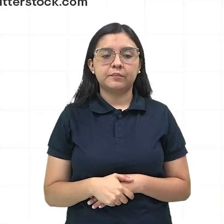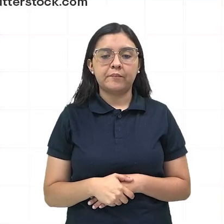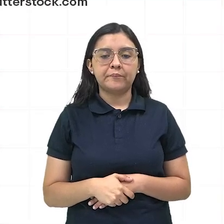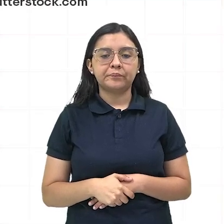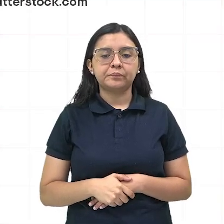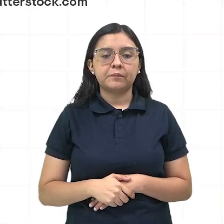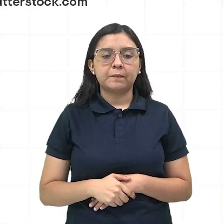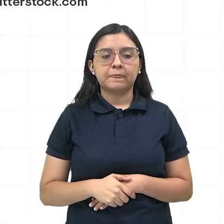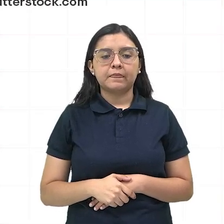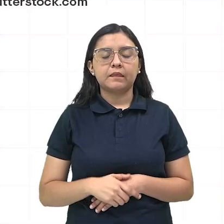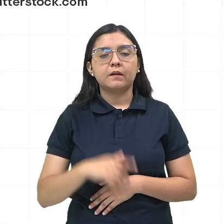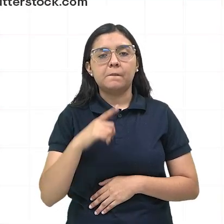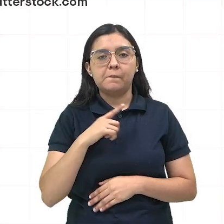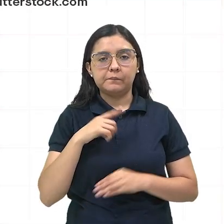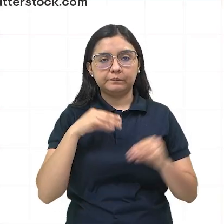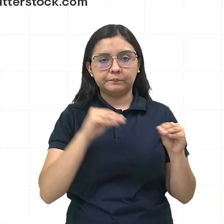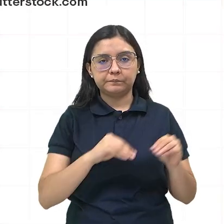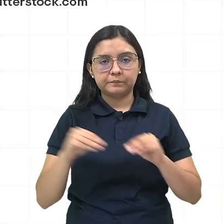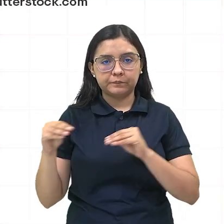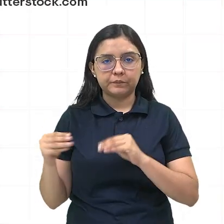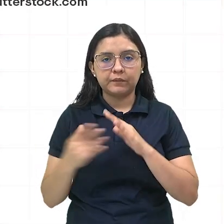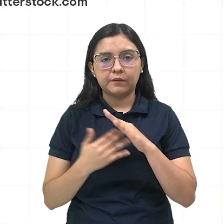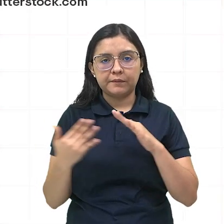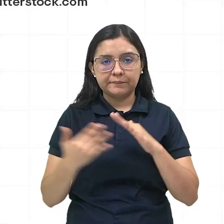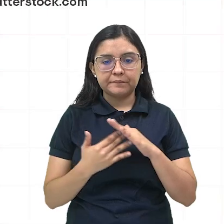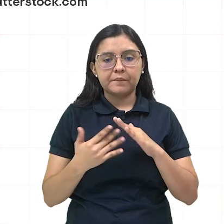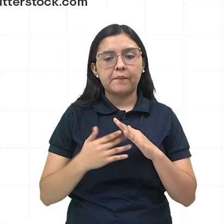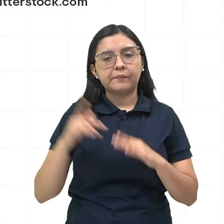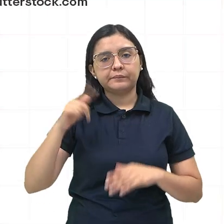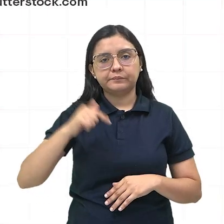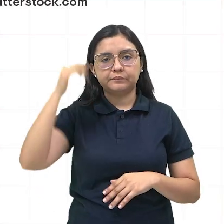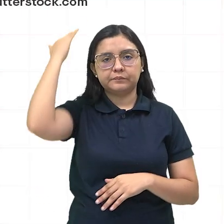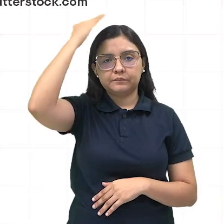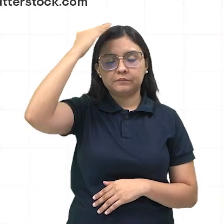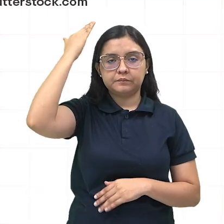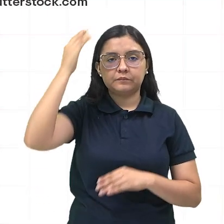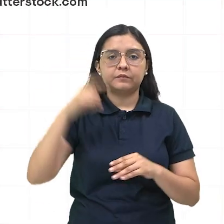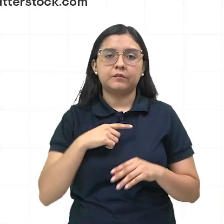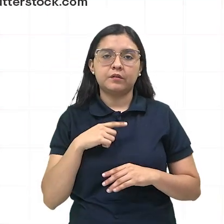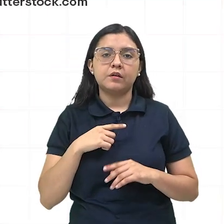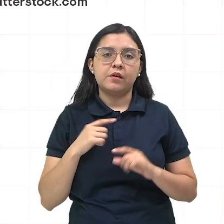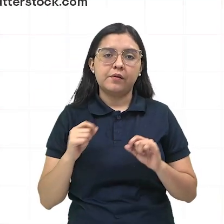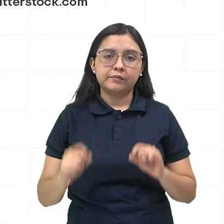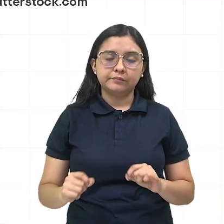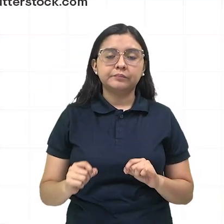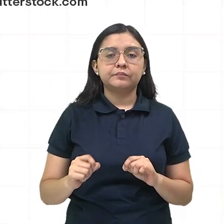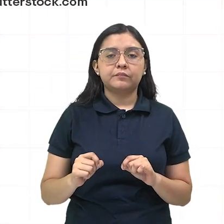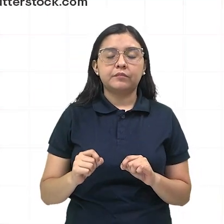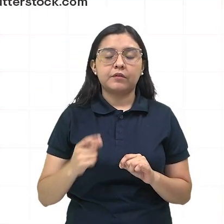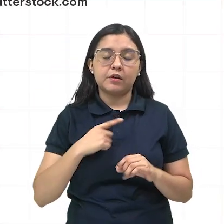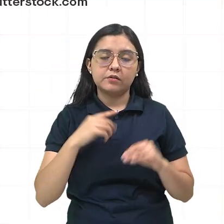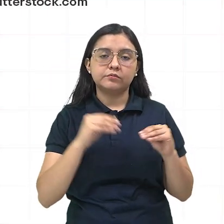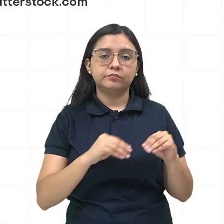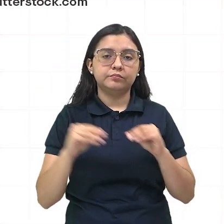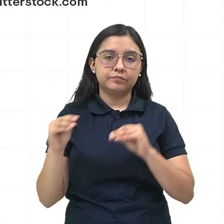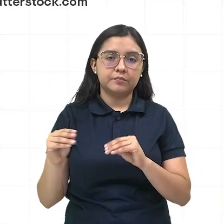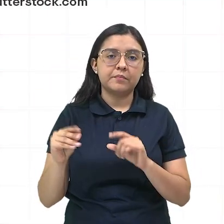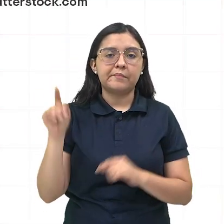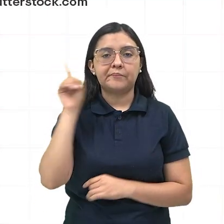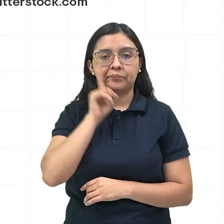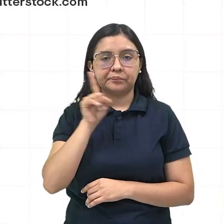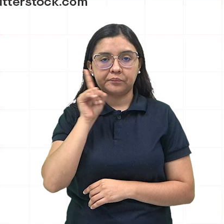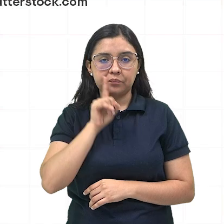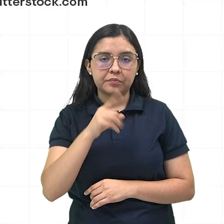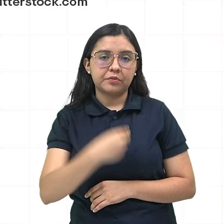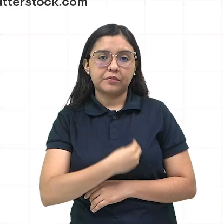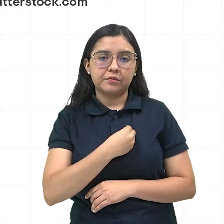um dos movimentos de migração muito comuns é do México para os Estados Unidos, pessoas que são países vizinhos, e eles vão viver nos